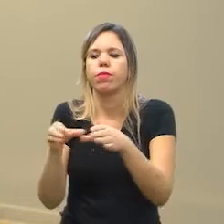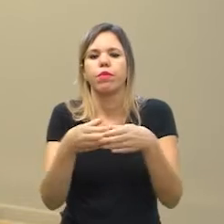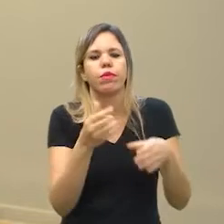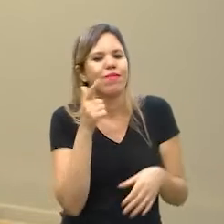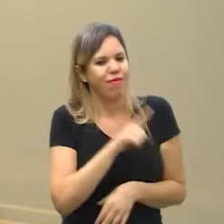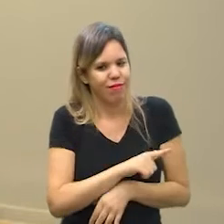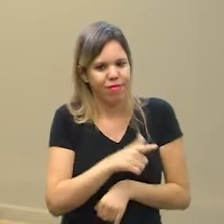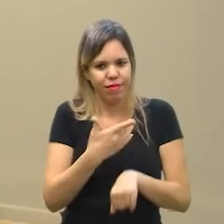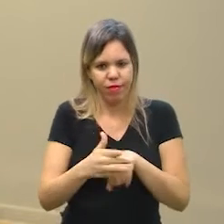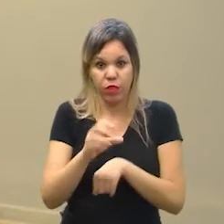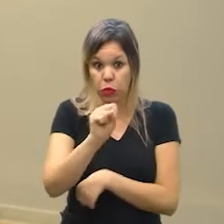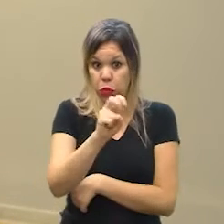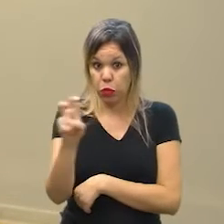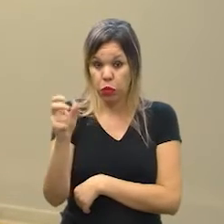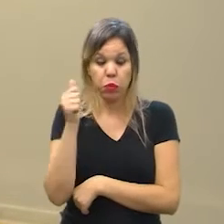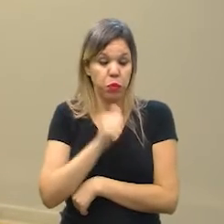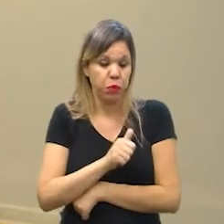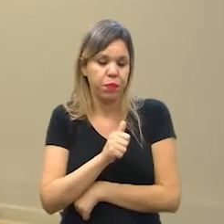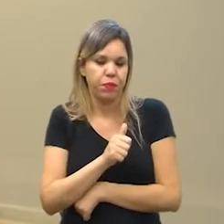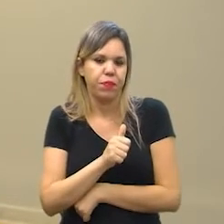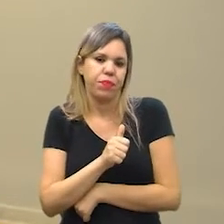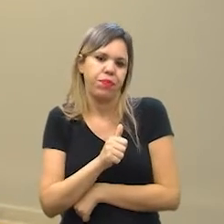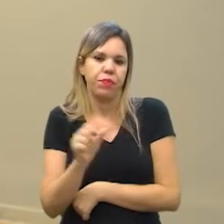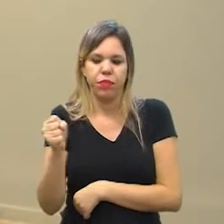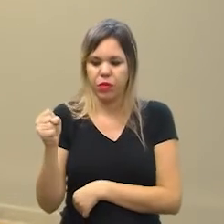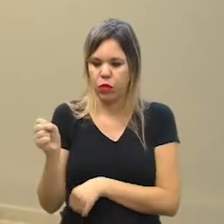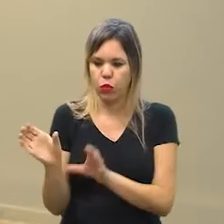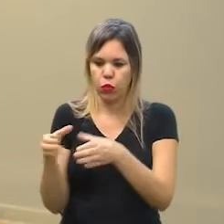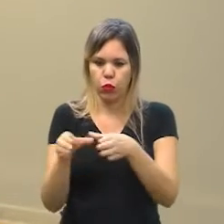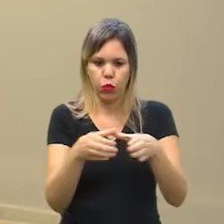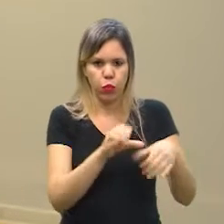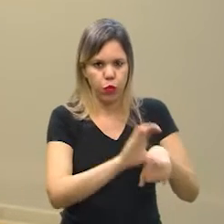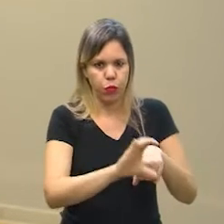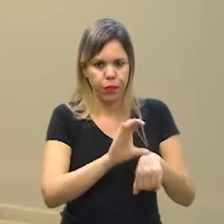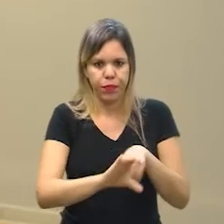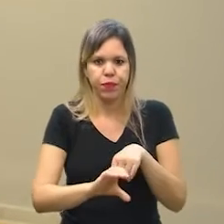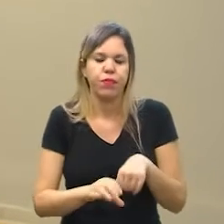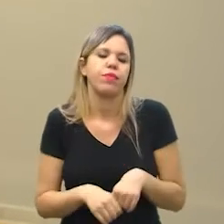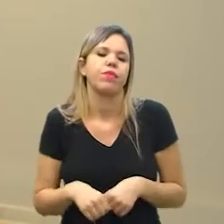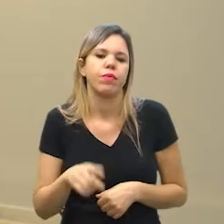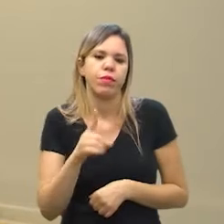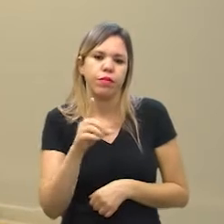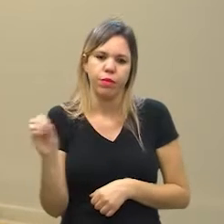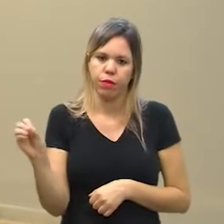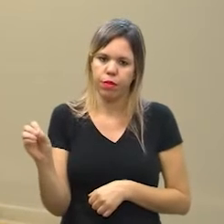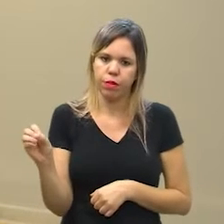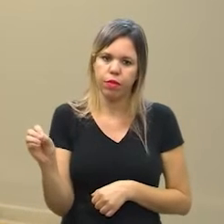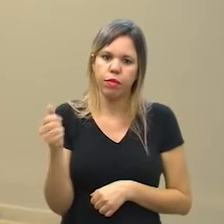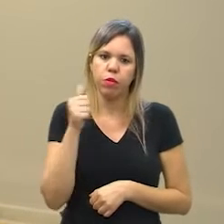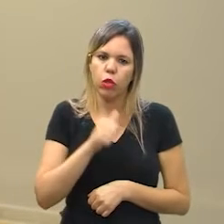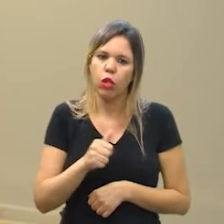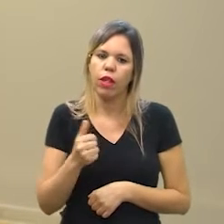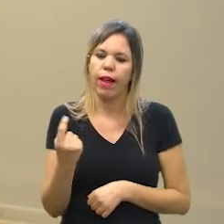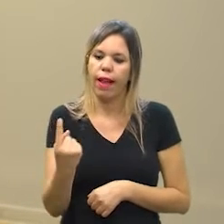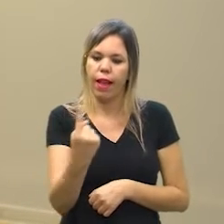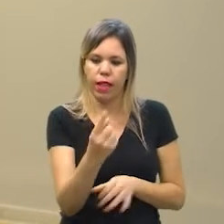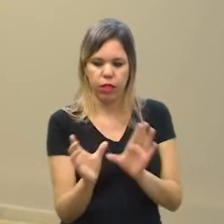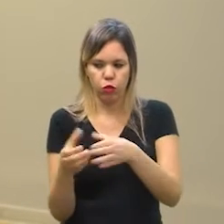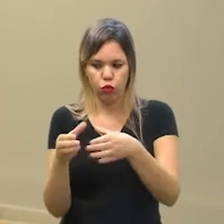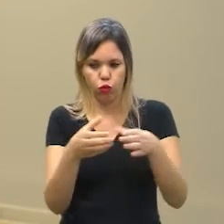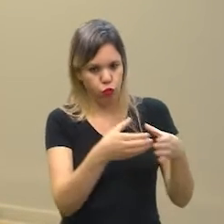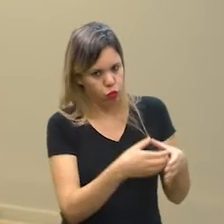turmas. Então a gente conseguiu treinar 85 mulheres nessas 8 turmas, em torno de 10 mulheres por